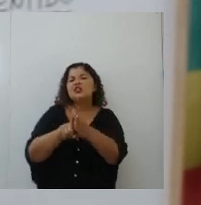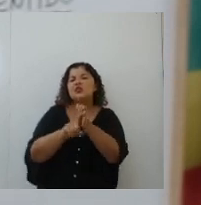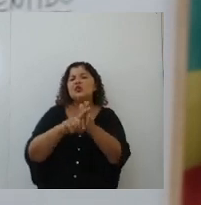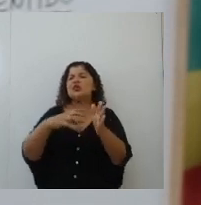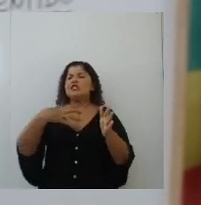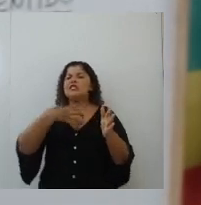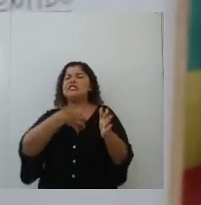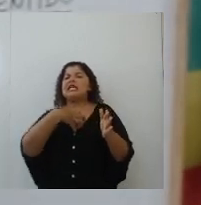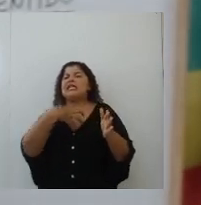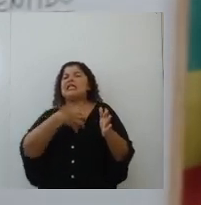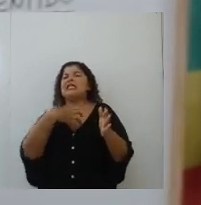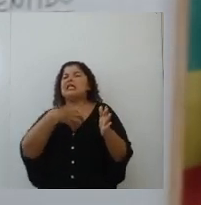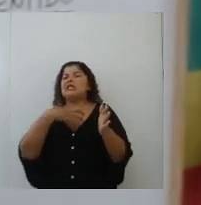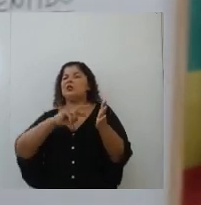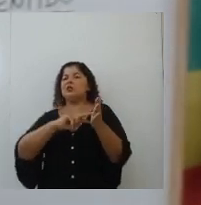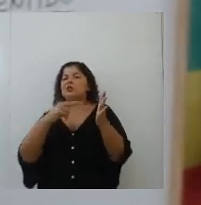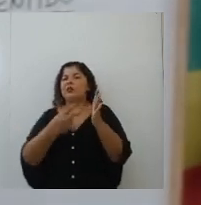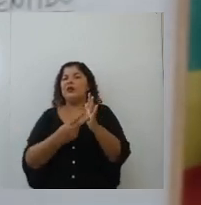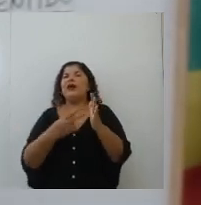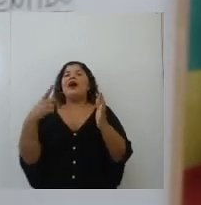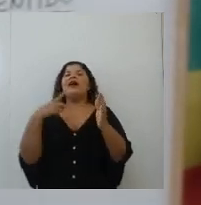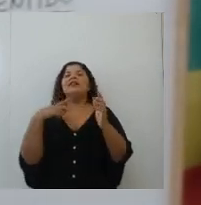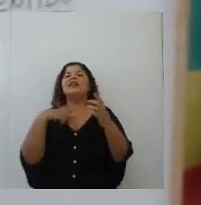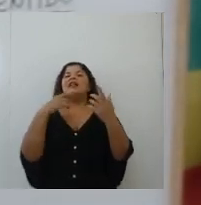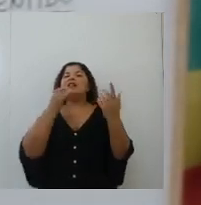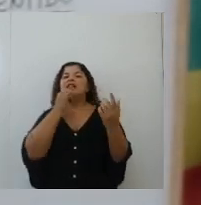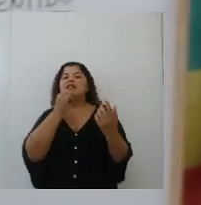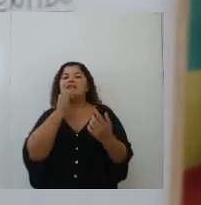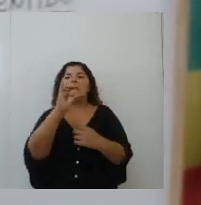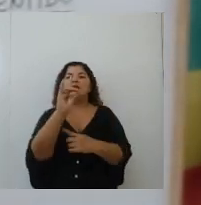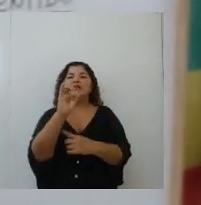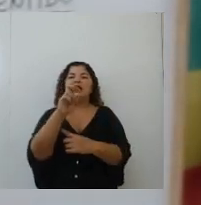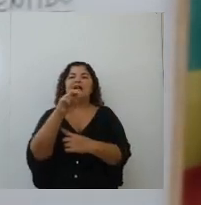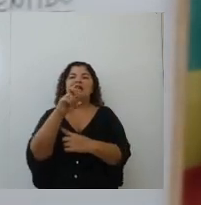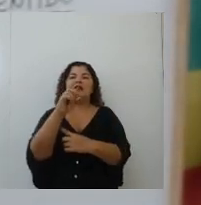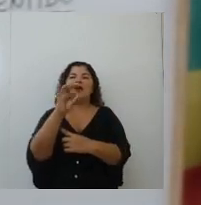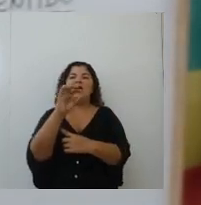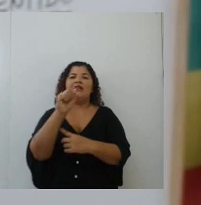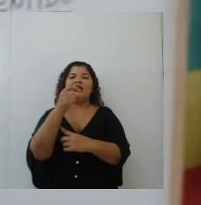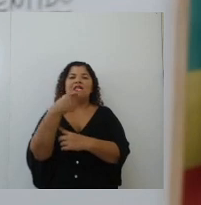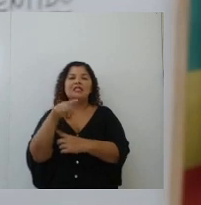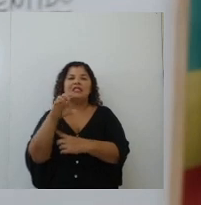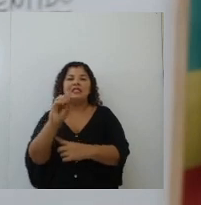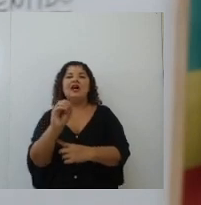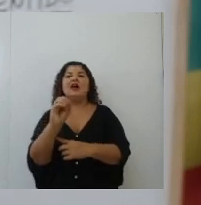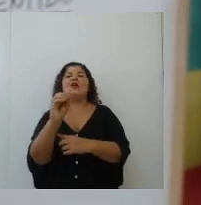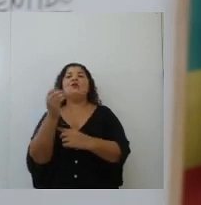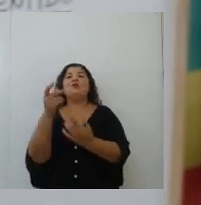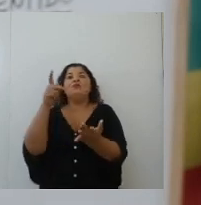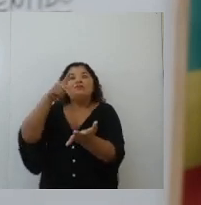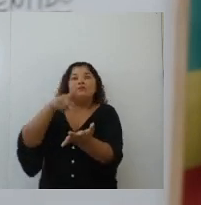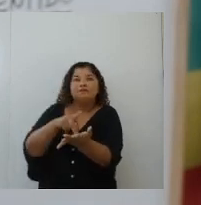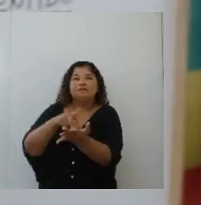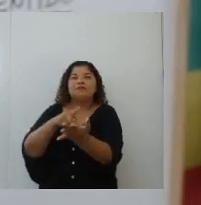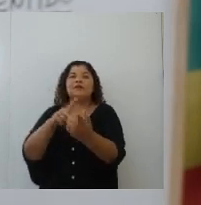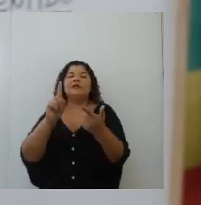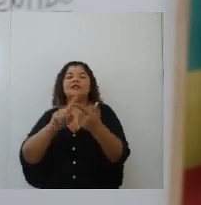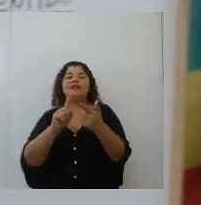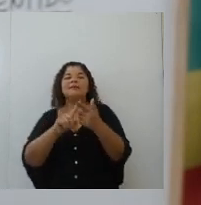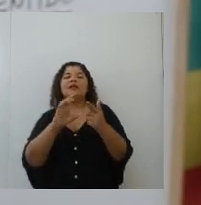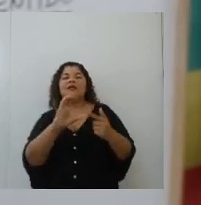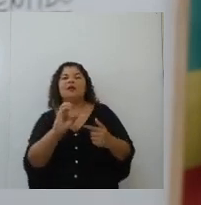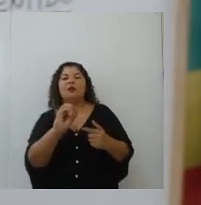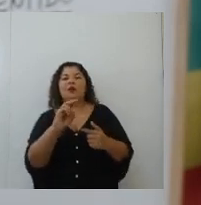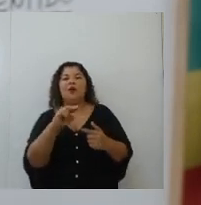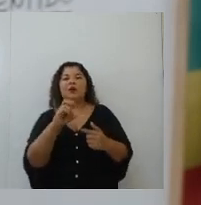a gente já viu várias vezes na escola, não já? Denotação e a conotação. É isso que a gente vai falar